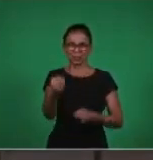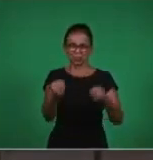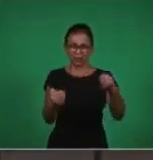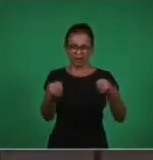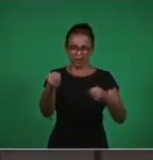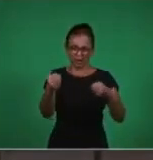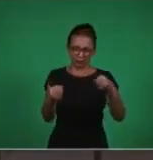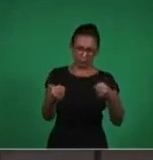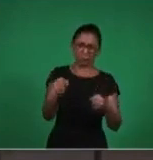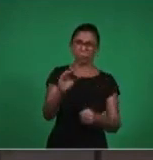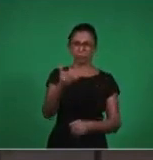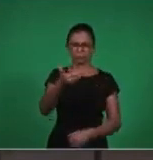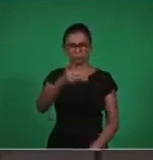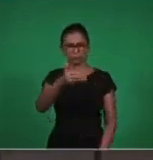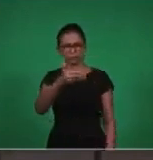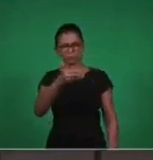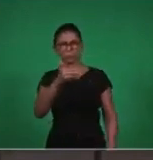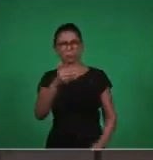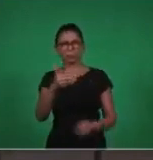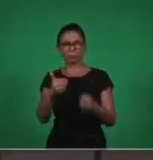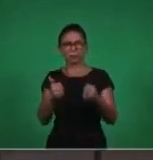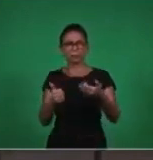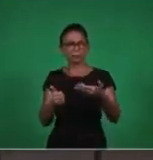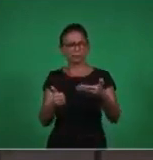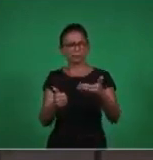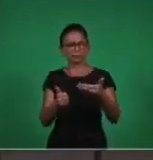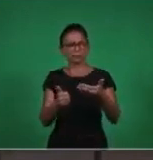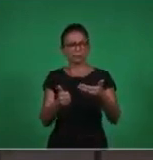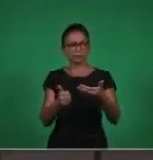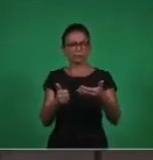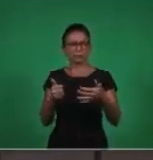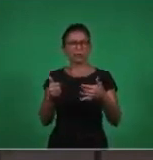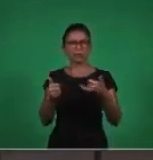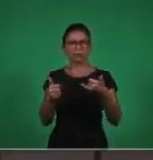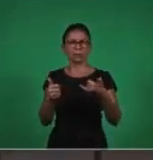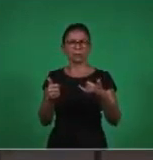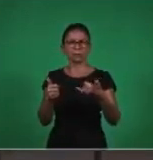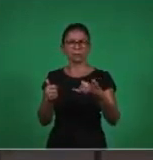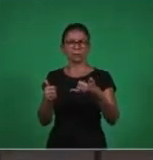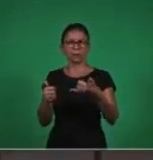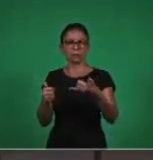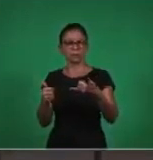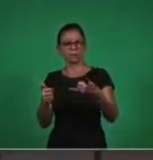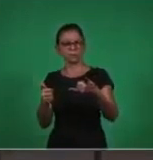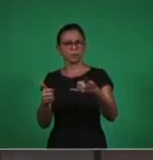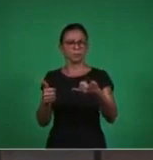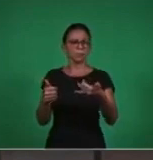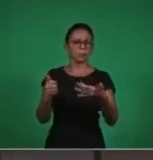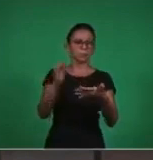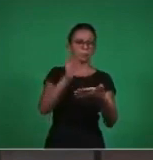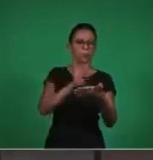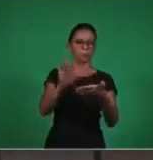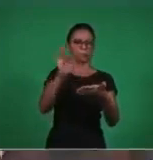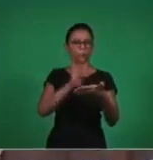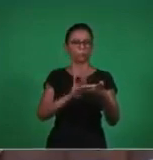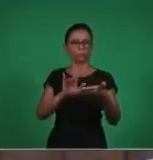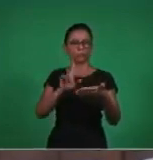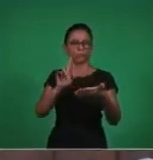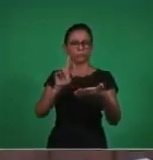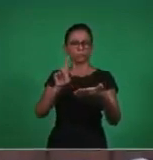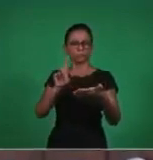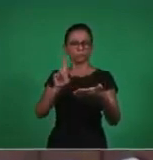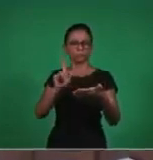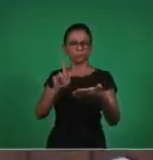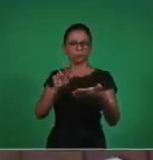seu aparelhozinho, mas não é possível que tenha uma pessoa aqui dentro. Então, porque você